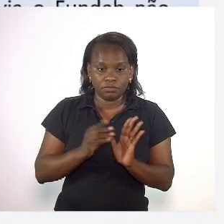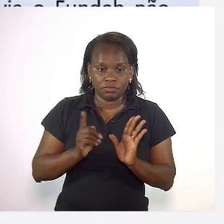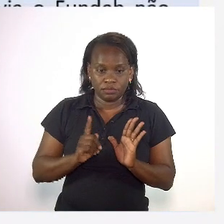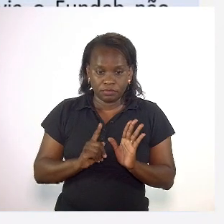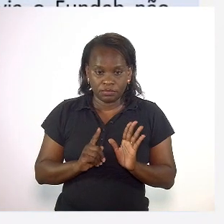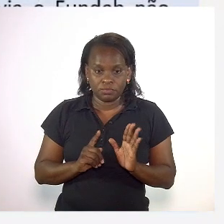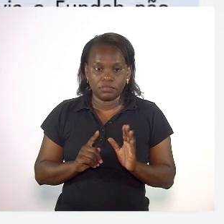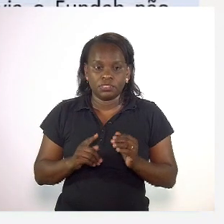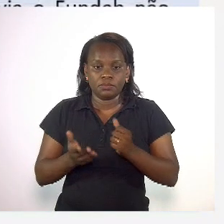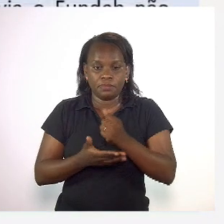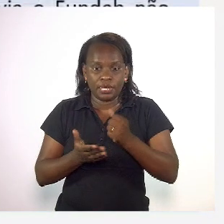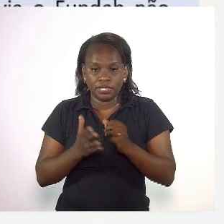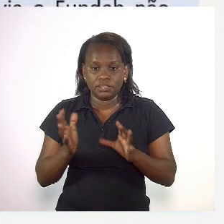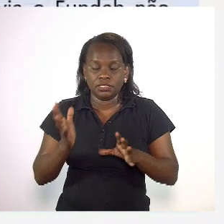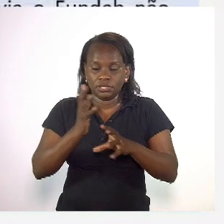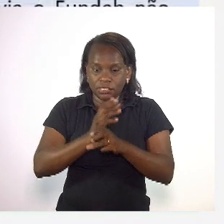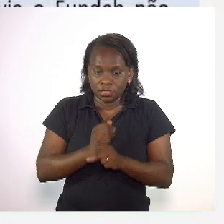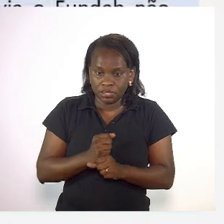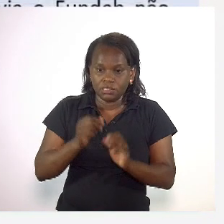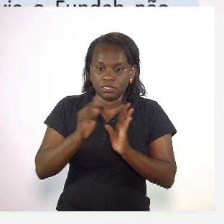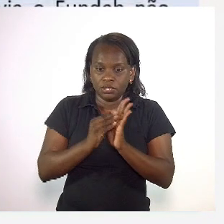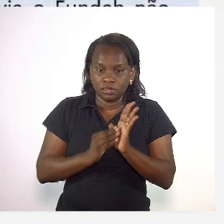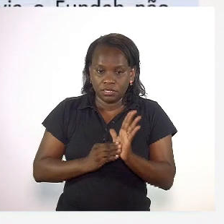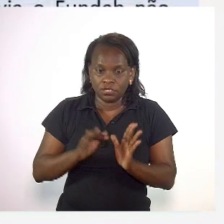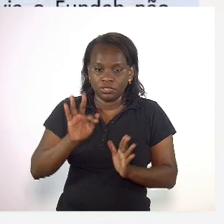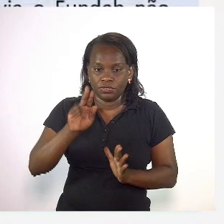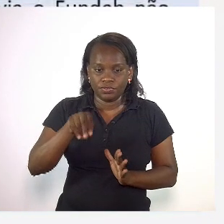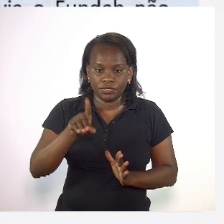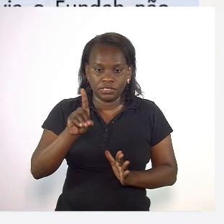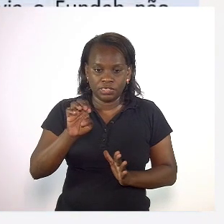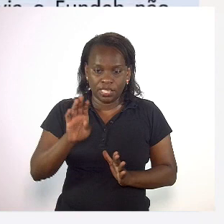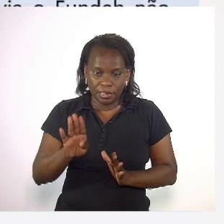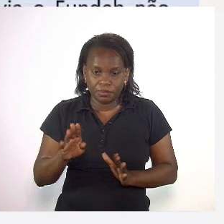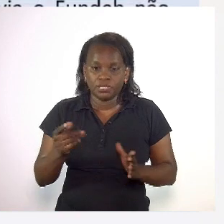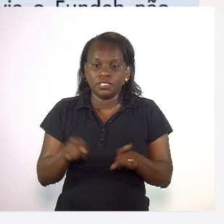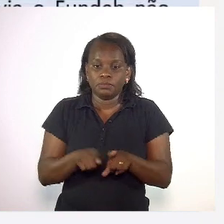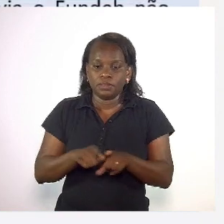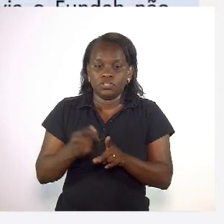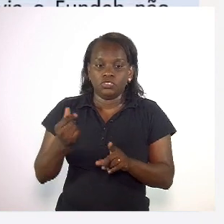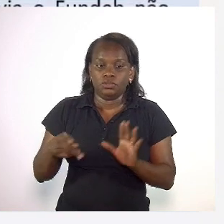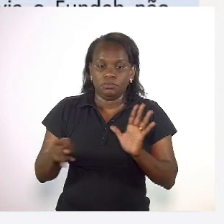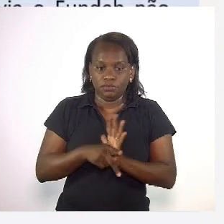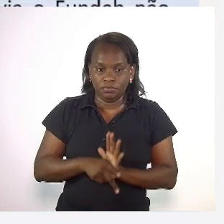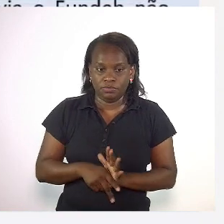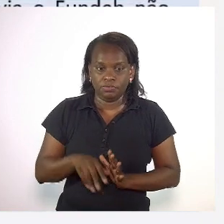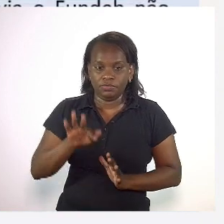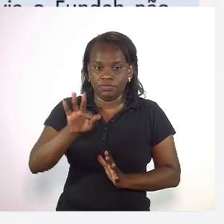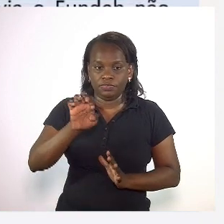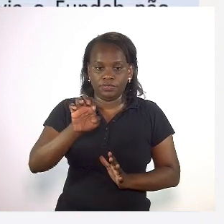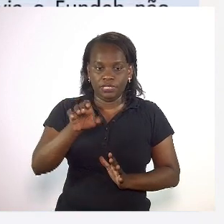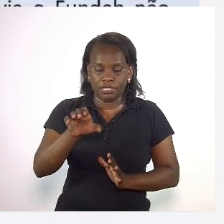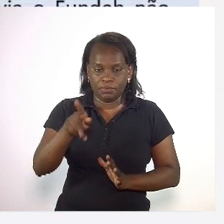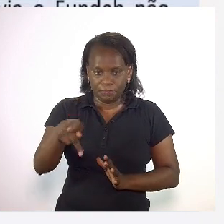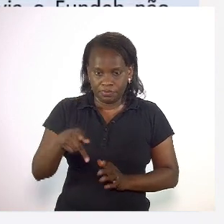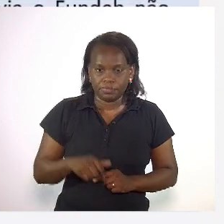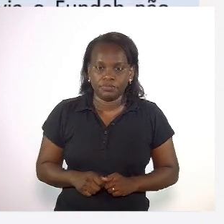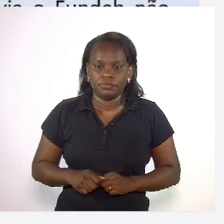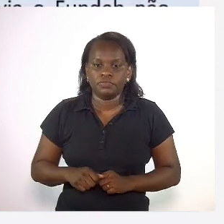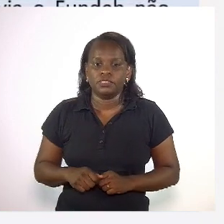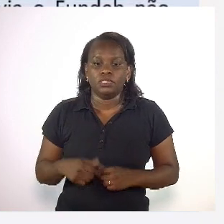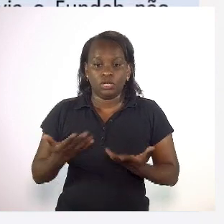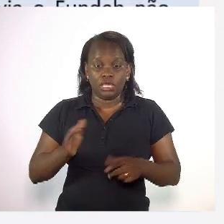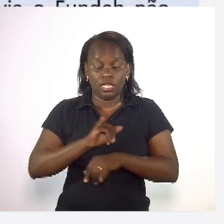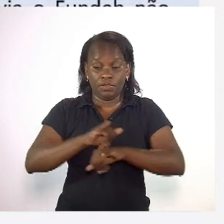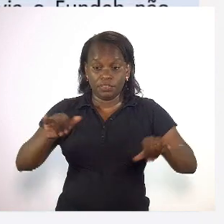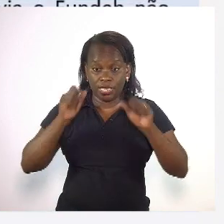na base de cálculo do Fundeb estadual das receitas do FECT. Aqui eu quero começar com um alerta. Um alerta